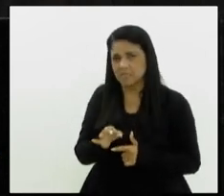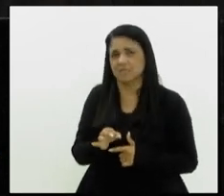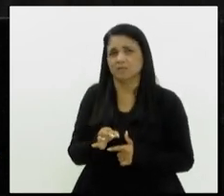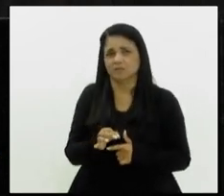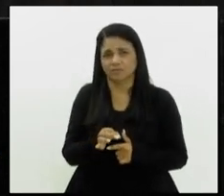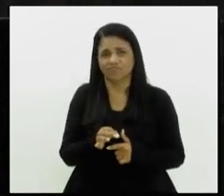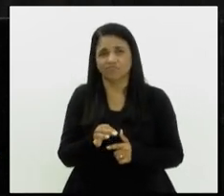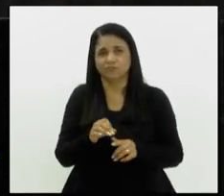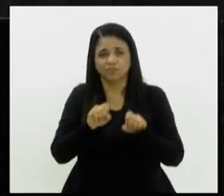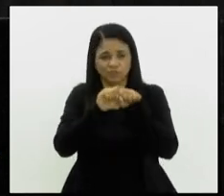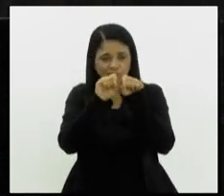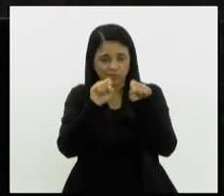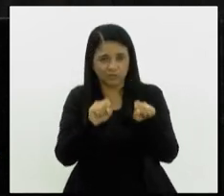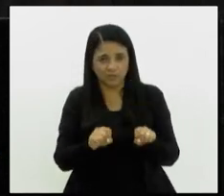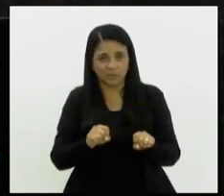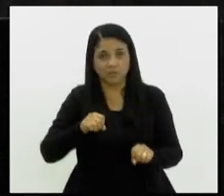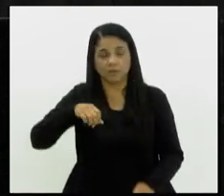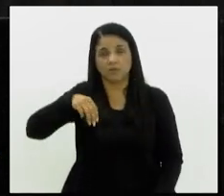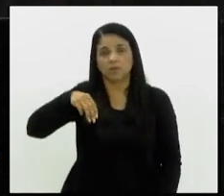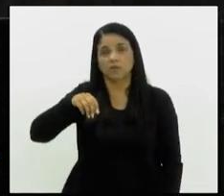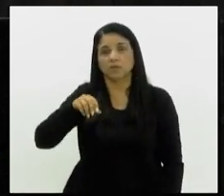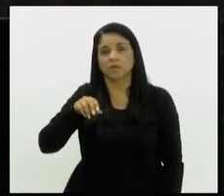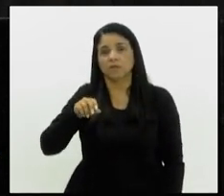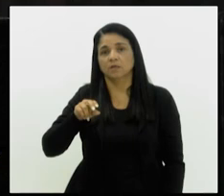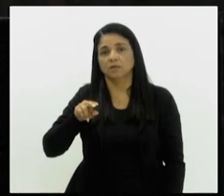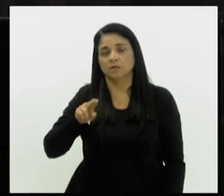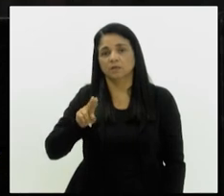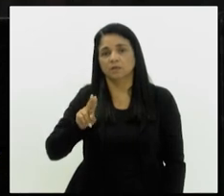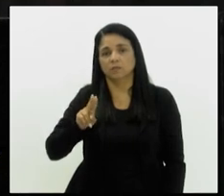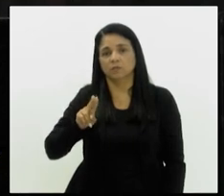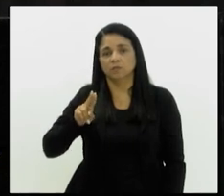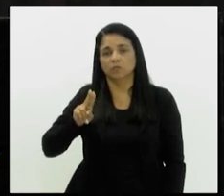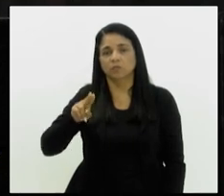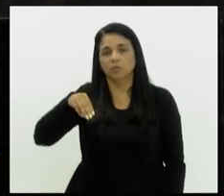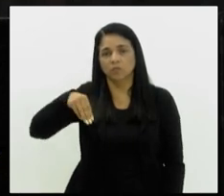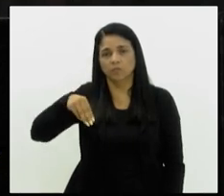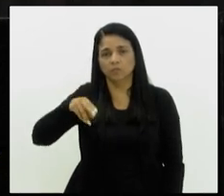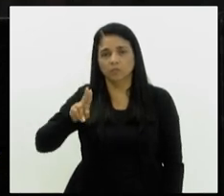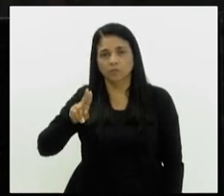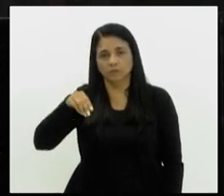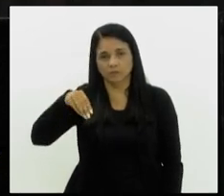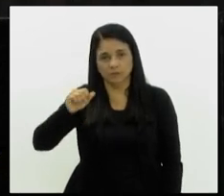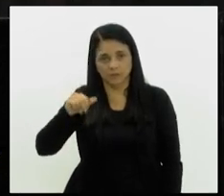no sistema Imunana Laranjal. Por quê?